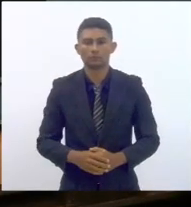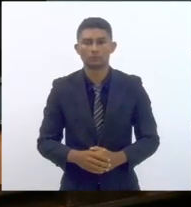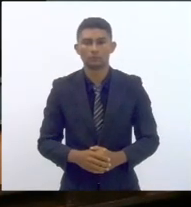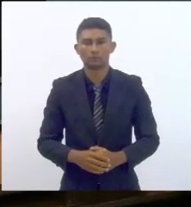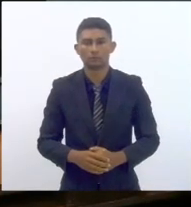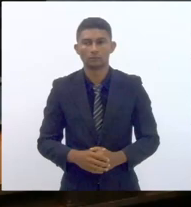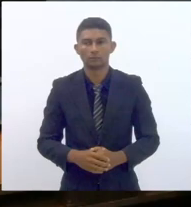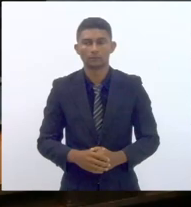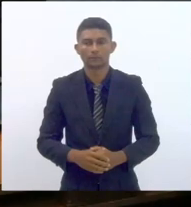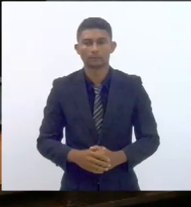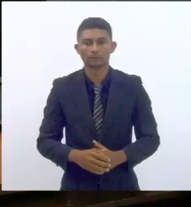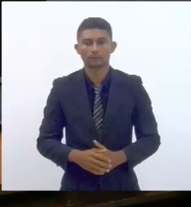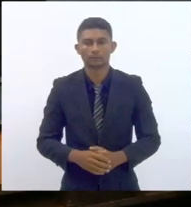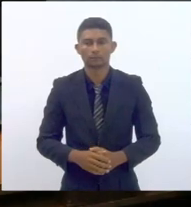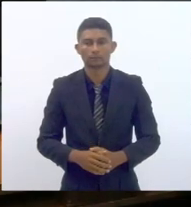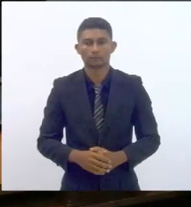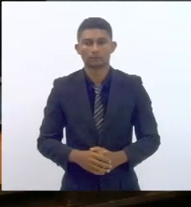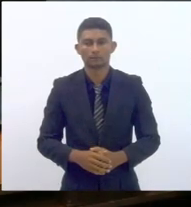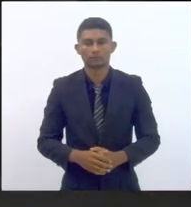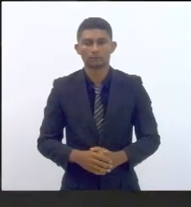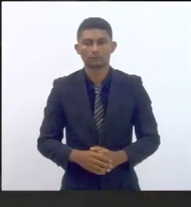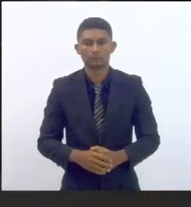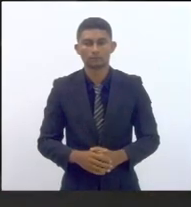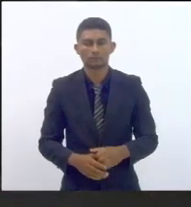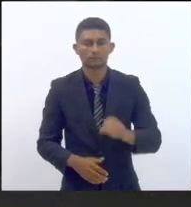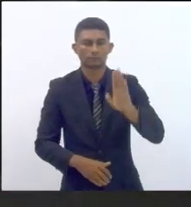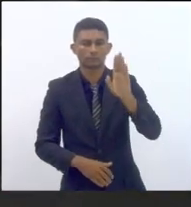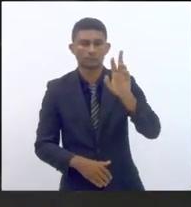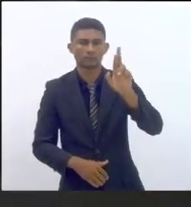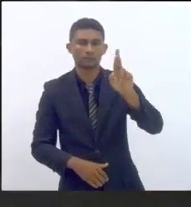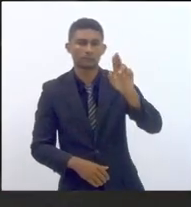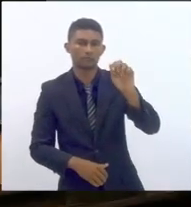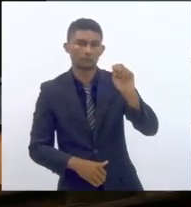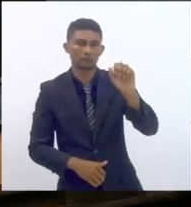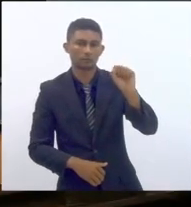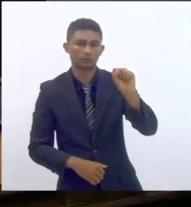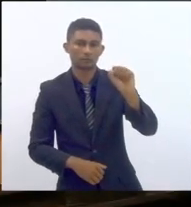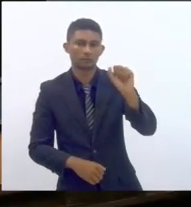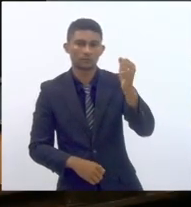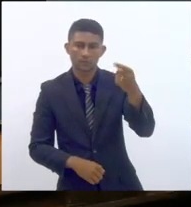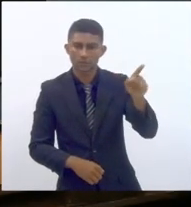Deputado Bebeto. Deputado Brazão.